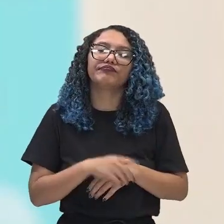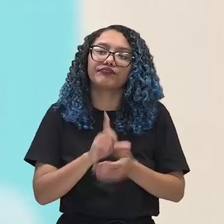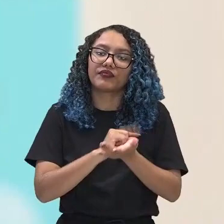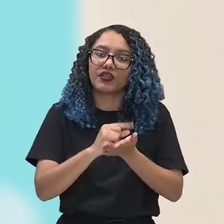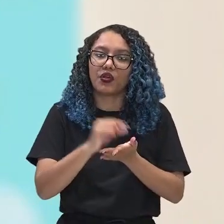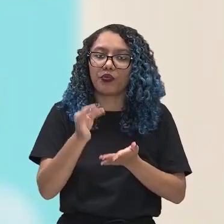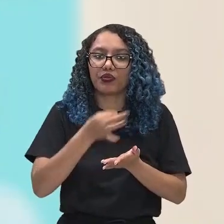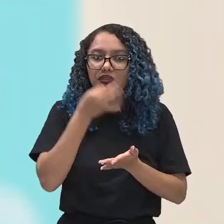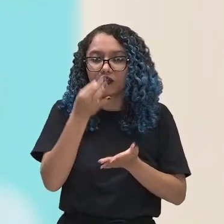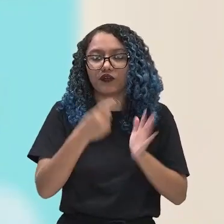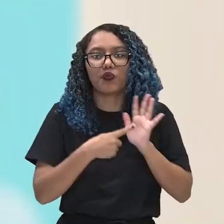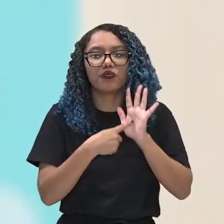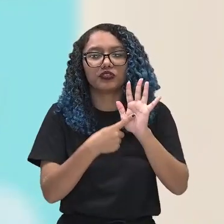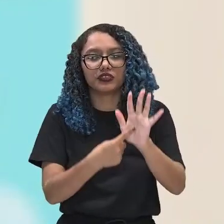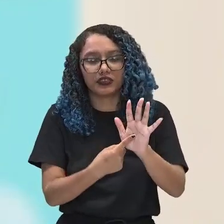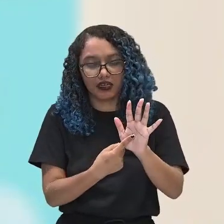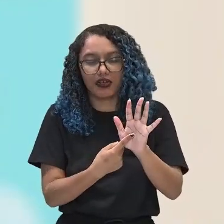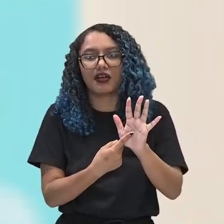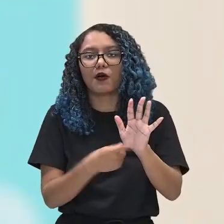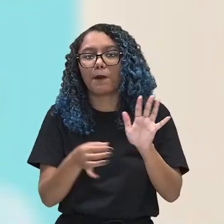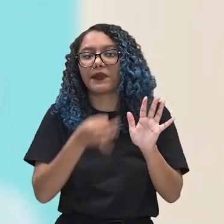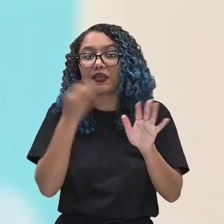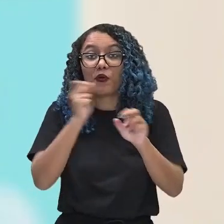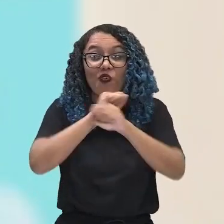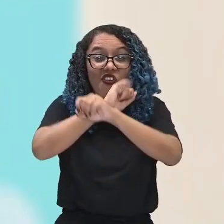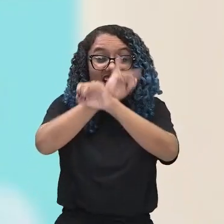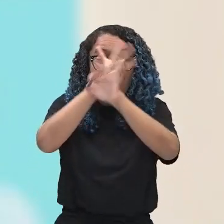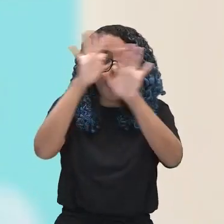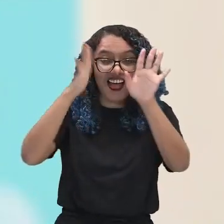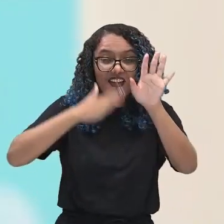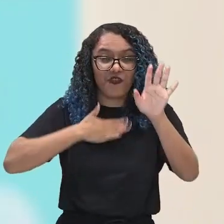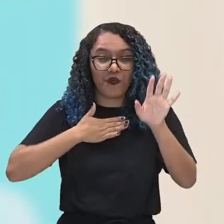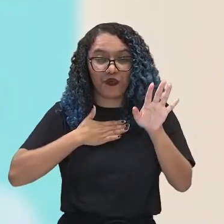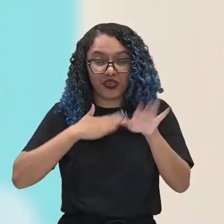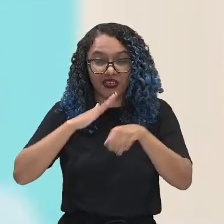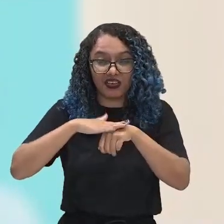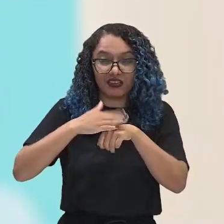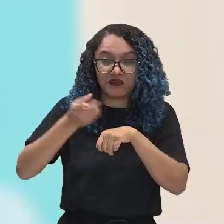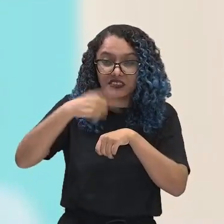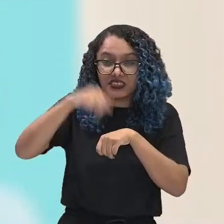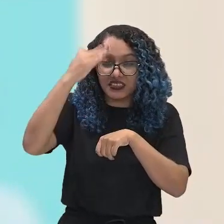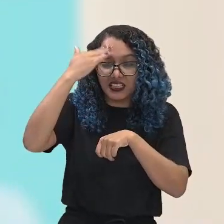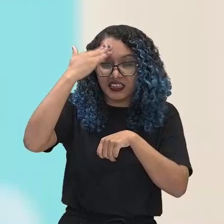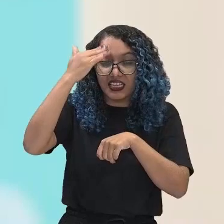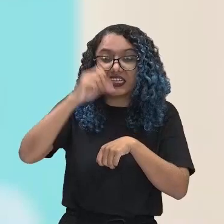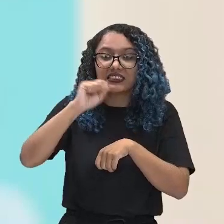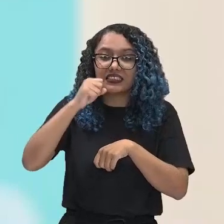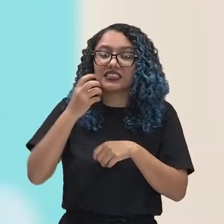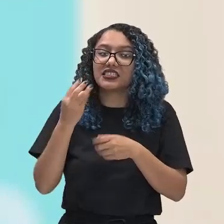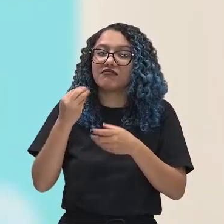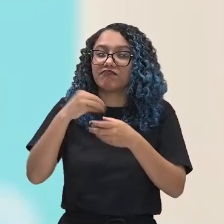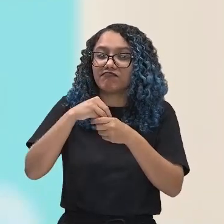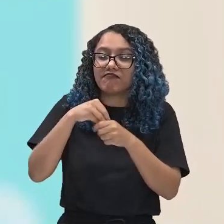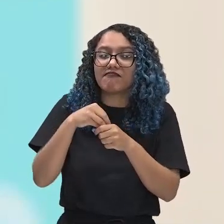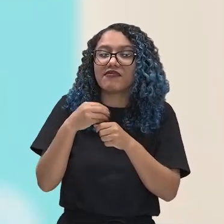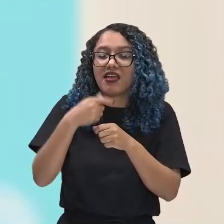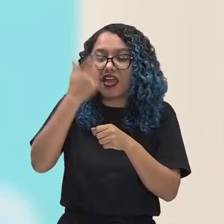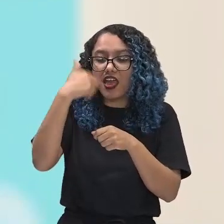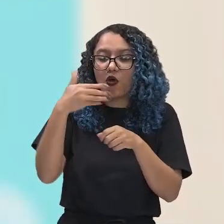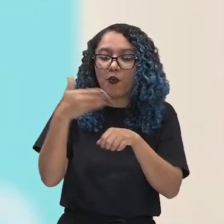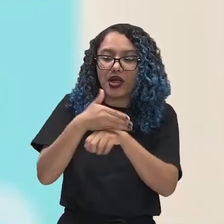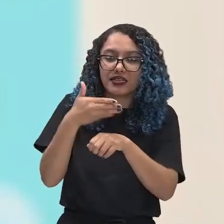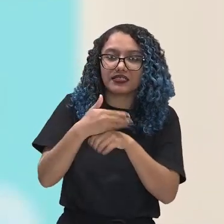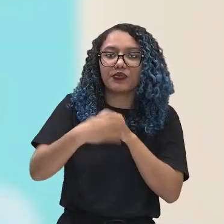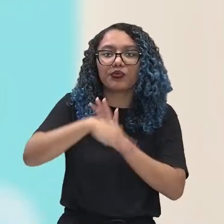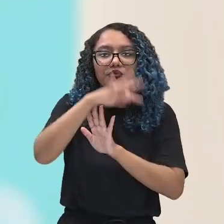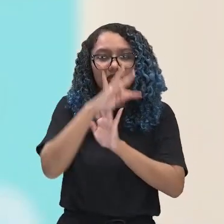no texto, eu vou dar minha opinião de forma clara. Você vai entender que eu realmente estou me colocando no texto. E o texto que nós vimos aí